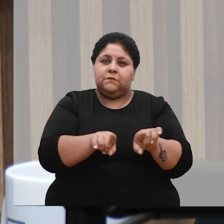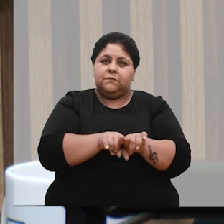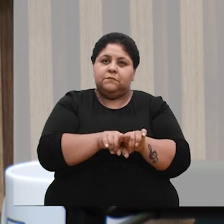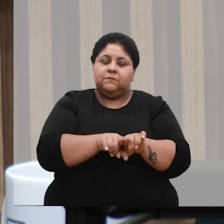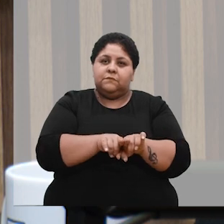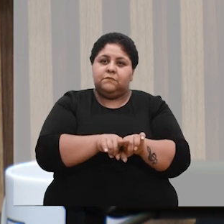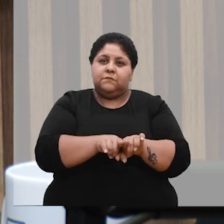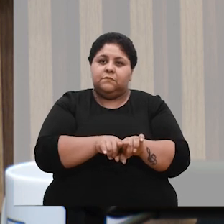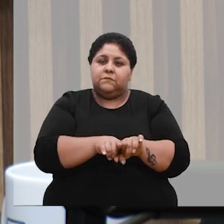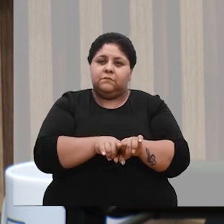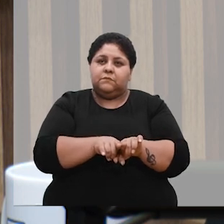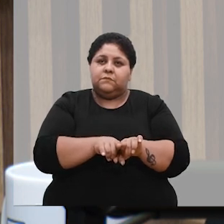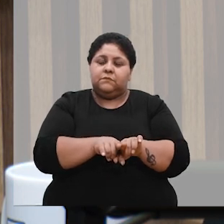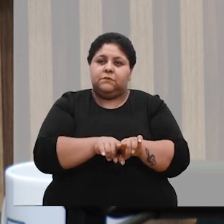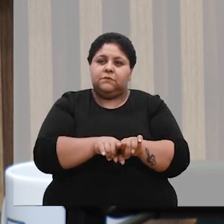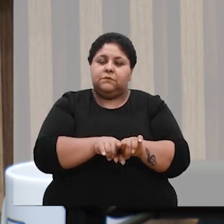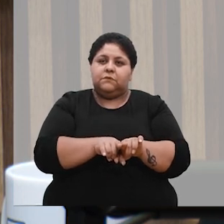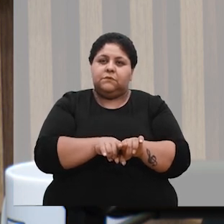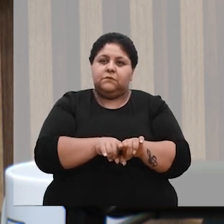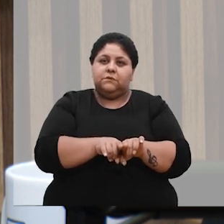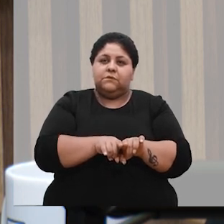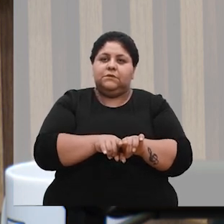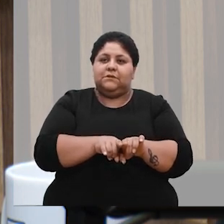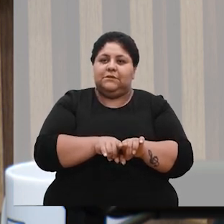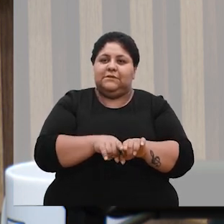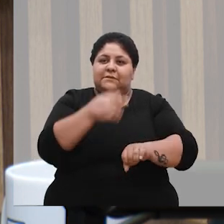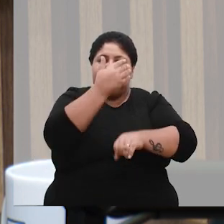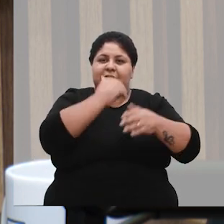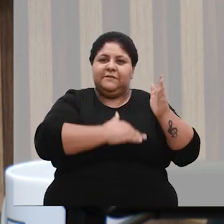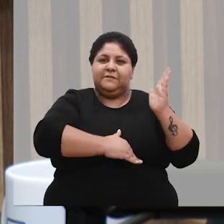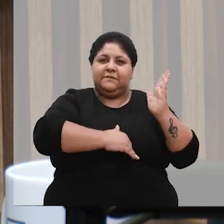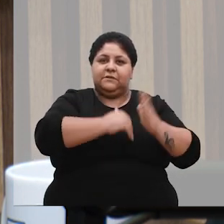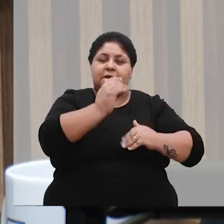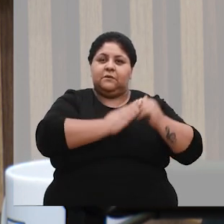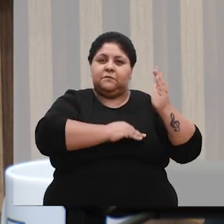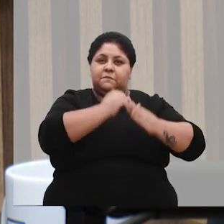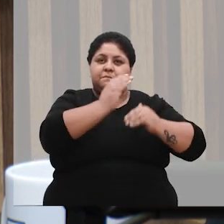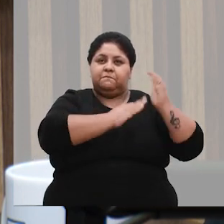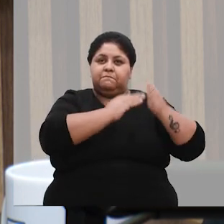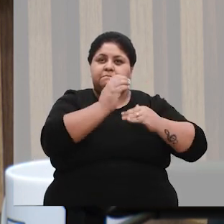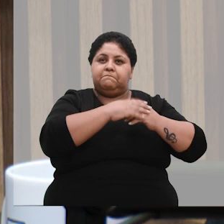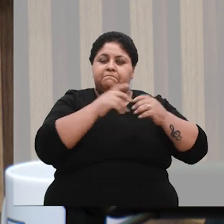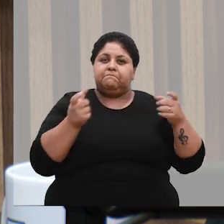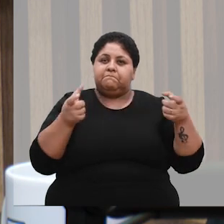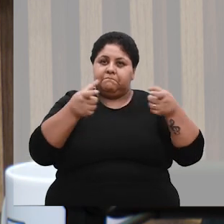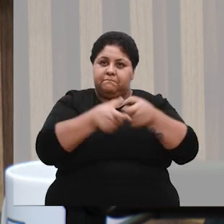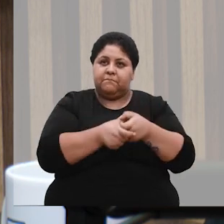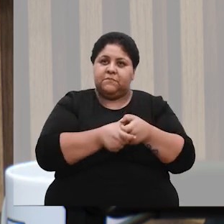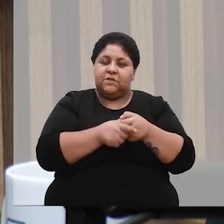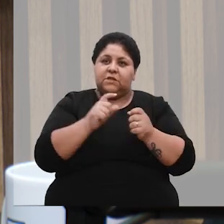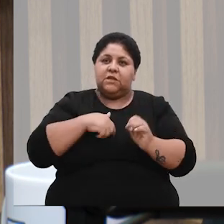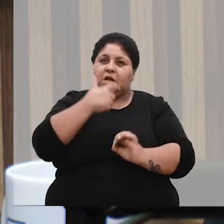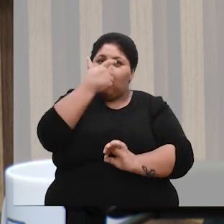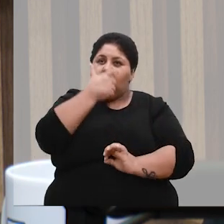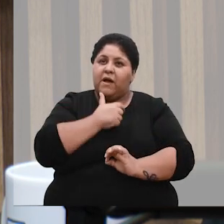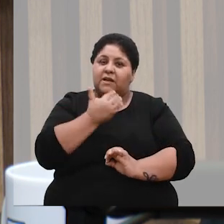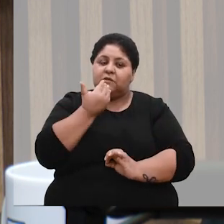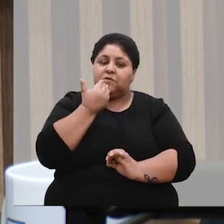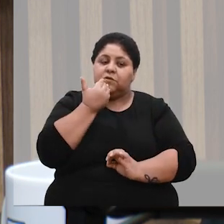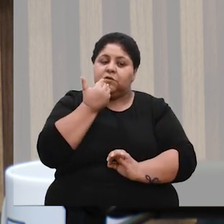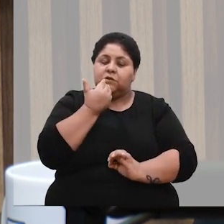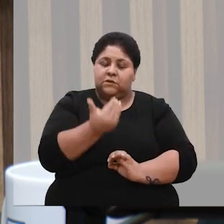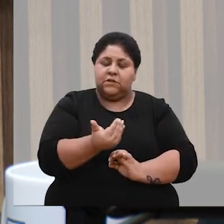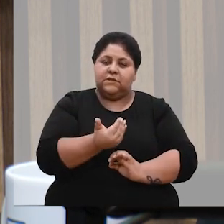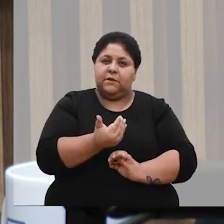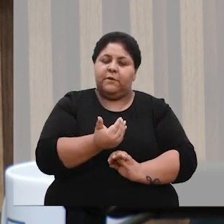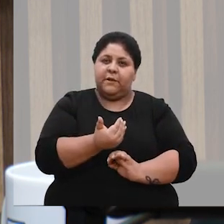a gente vê que ainda as pessoas têm muita relutância, né, em praticar isso. As mães acabam tendo muito medo também, eu